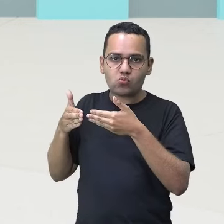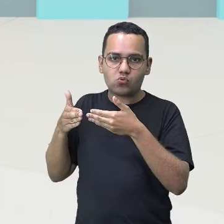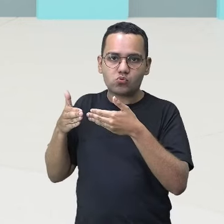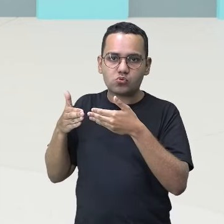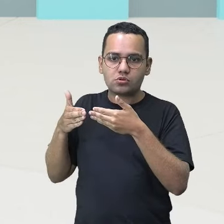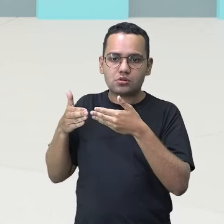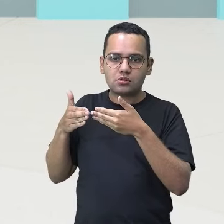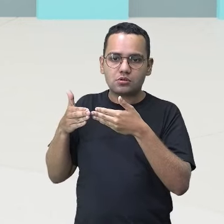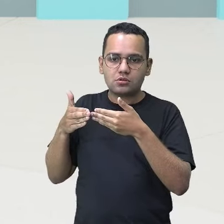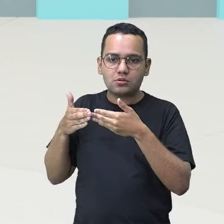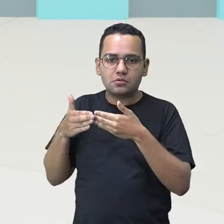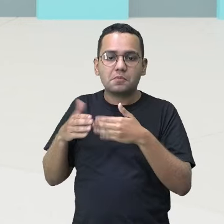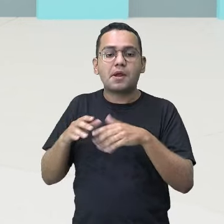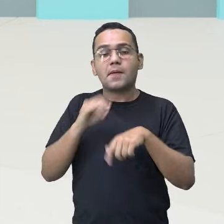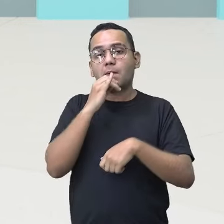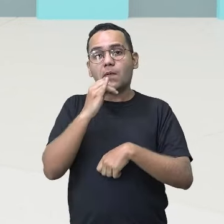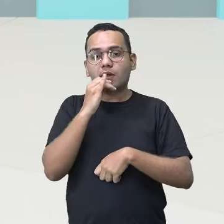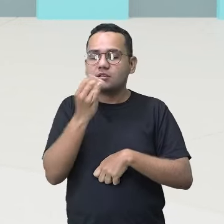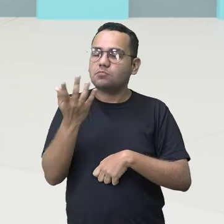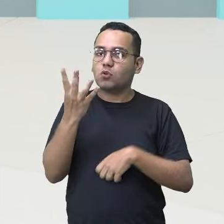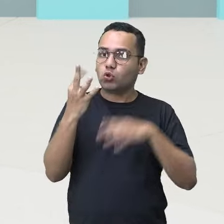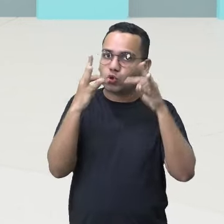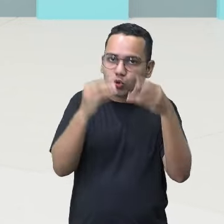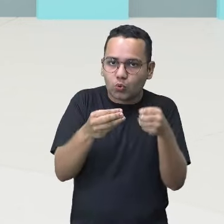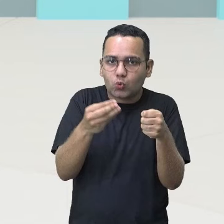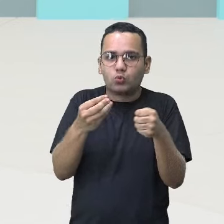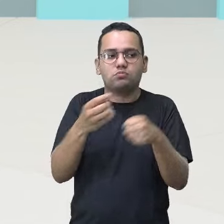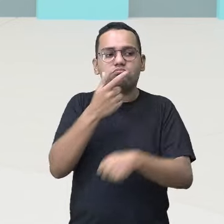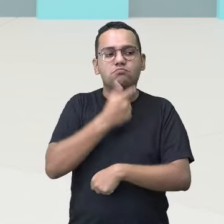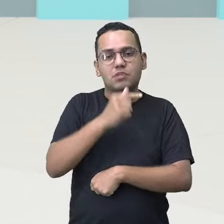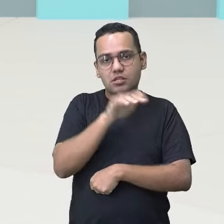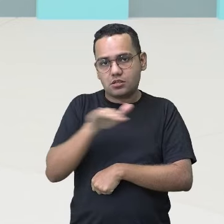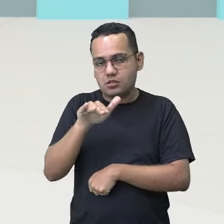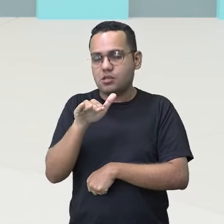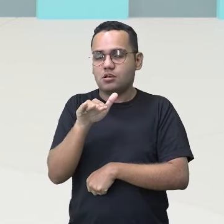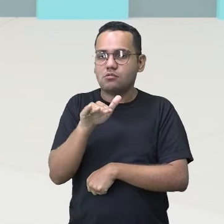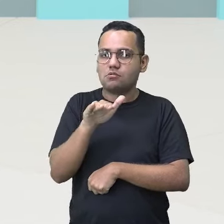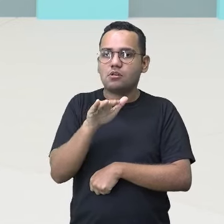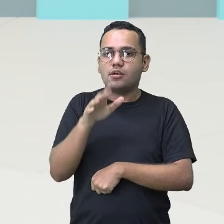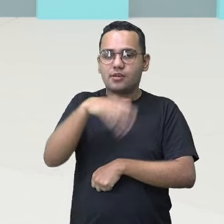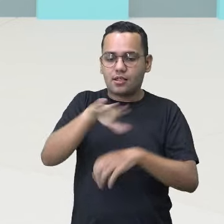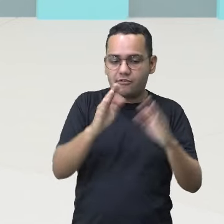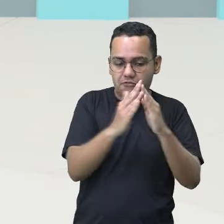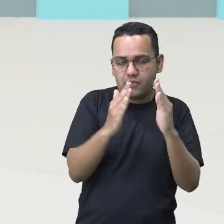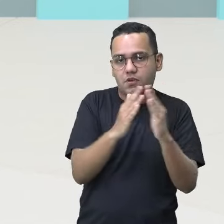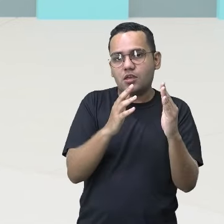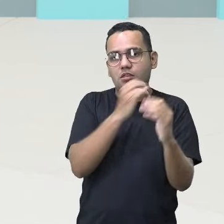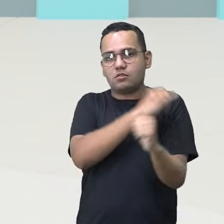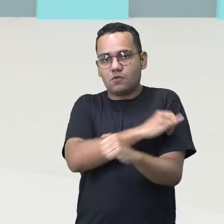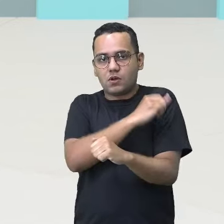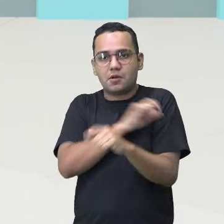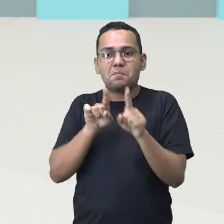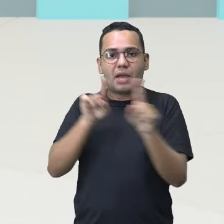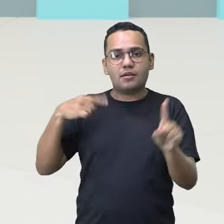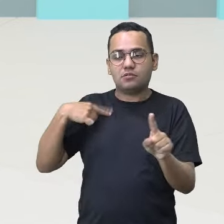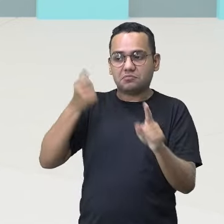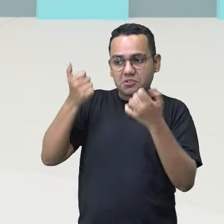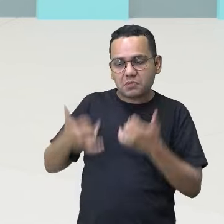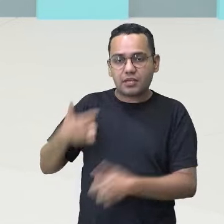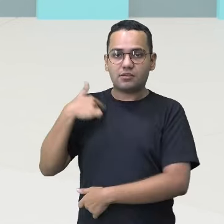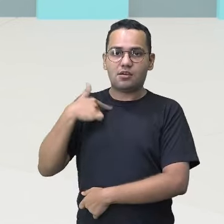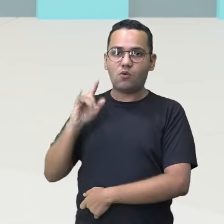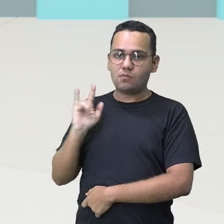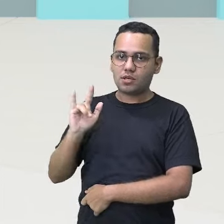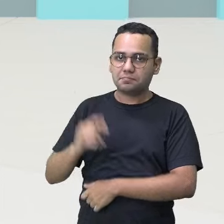de todos que moram no Rio de Janeiro eu estou falando de um especificamente eu estou falando aí do menino que amei beleza Olha a